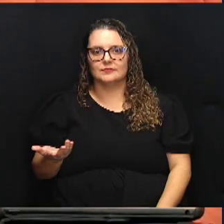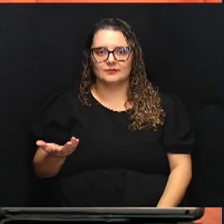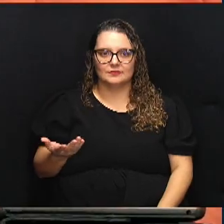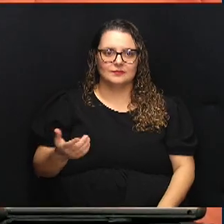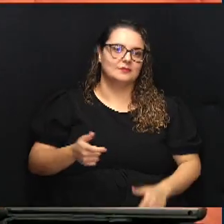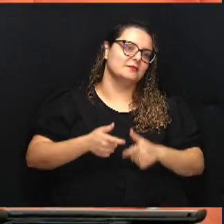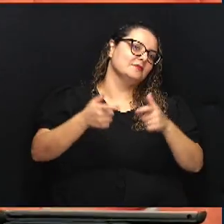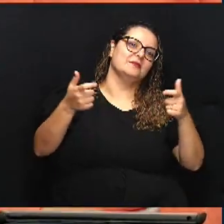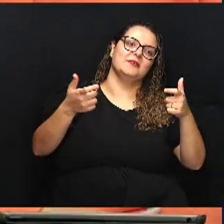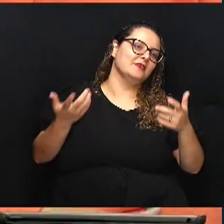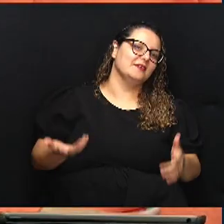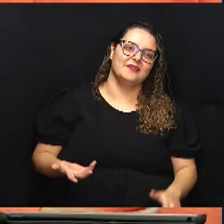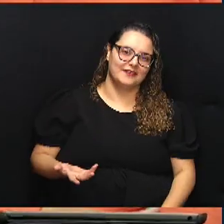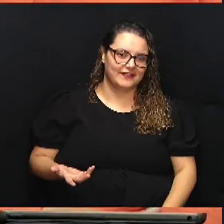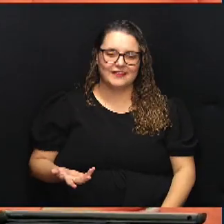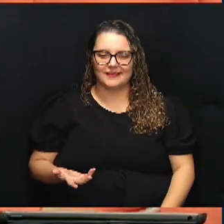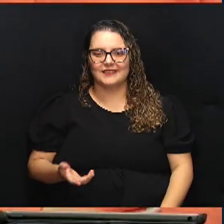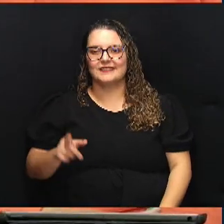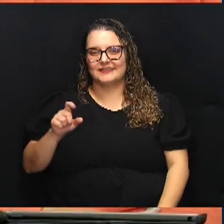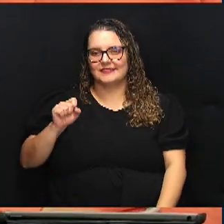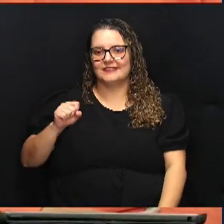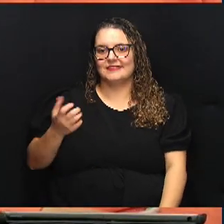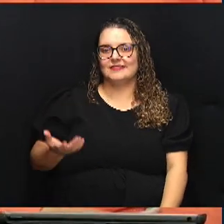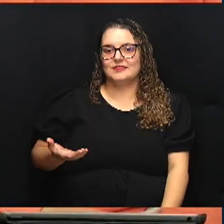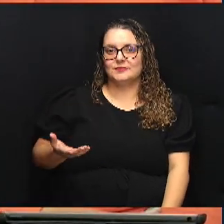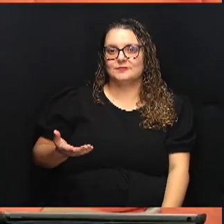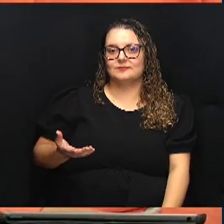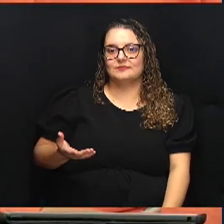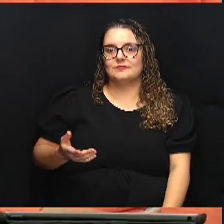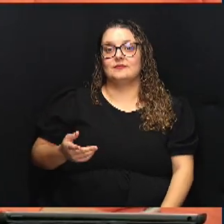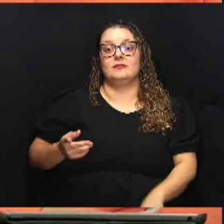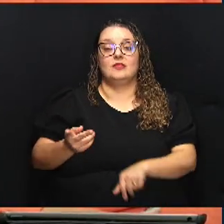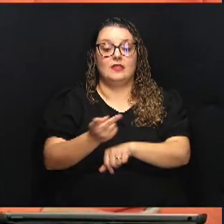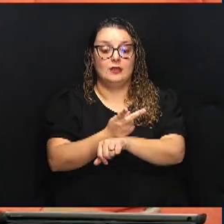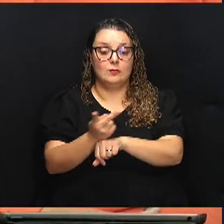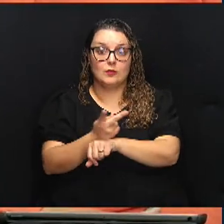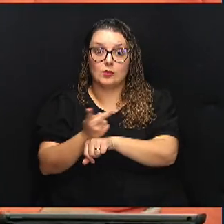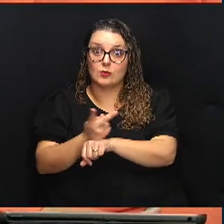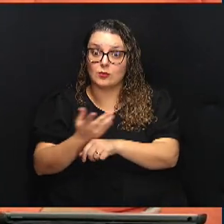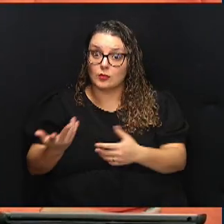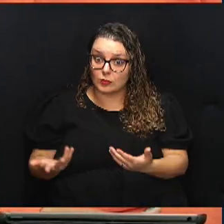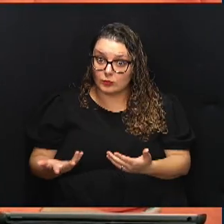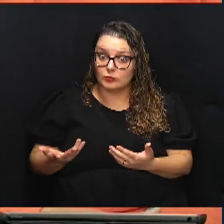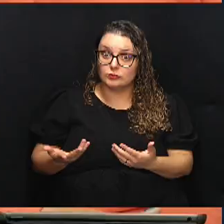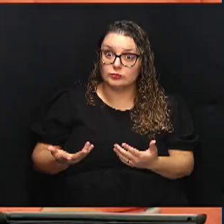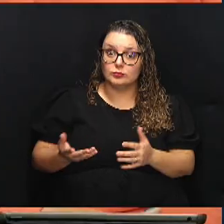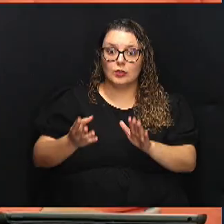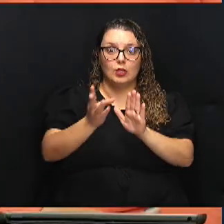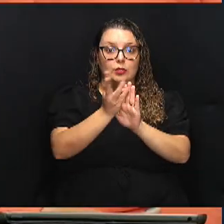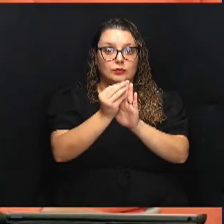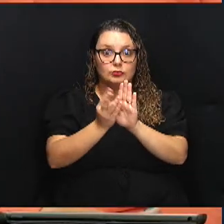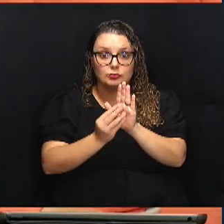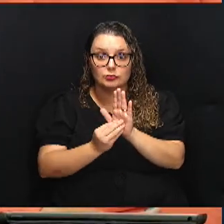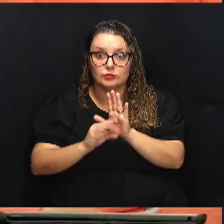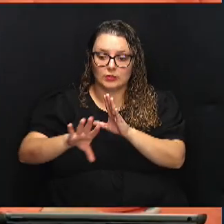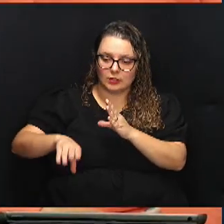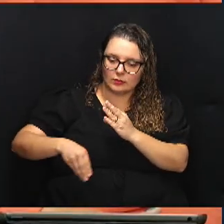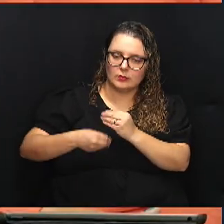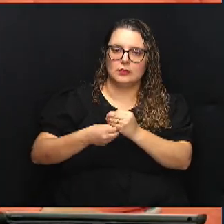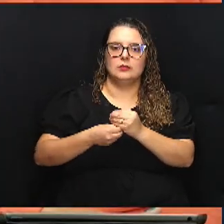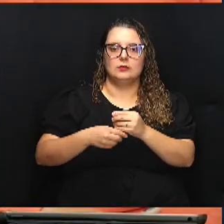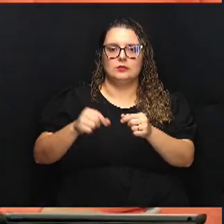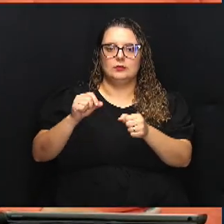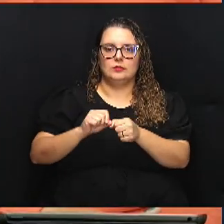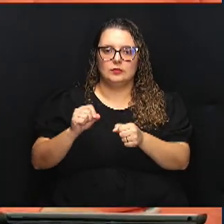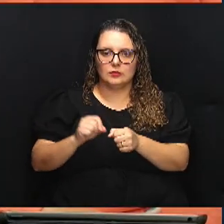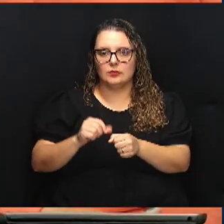maiores advisors, é com isso, certeza. é você buscar, conteúdos que te agreguem, que te Isso. façam